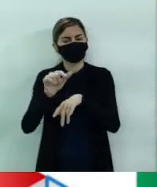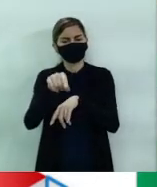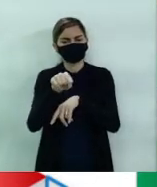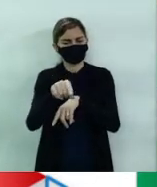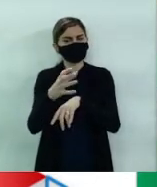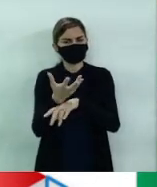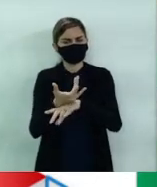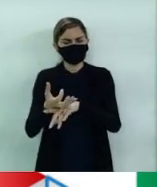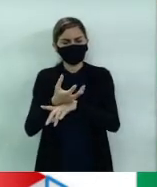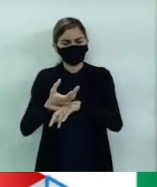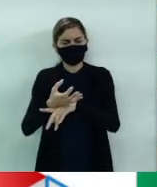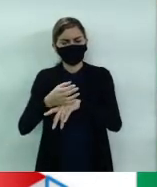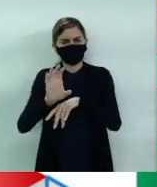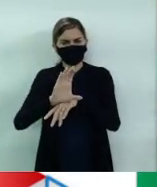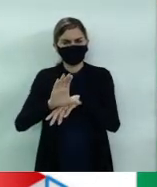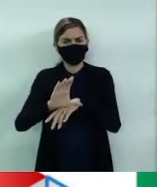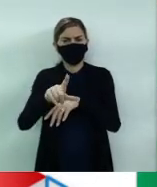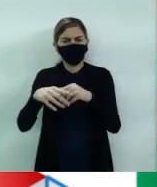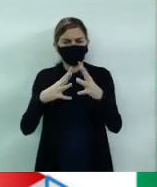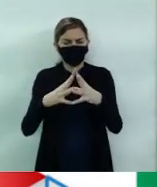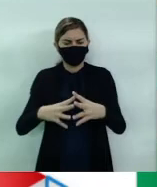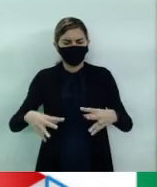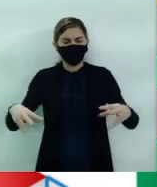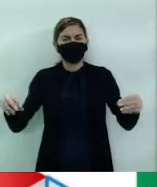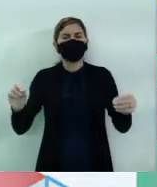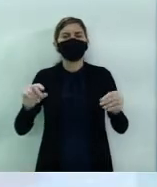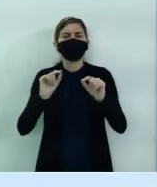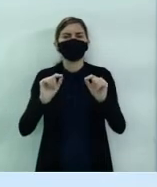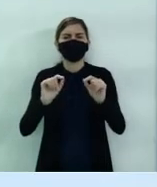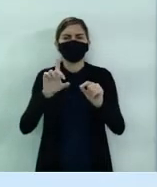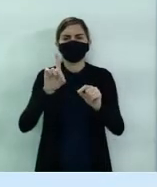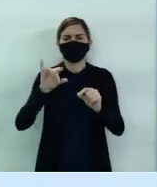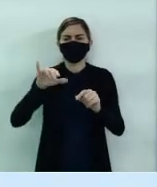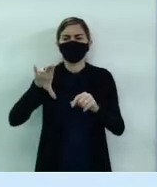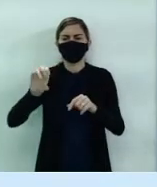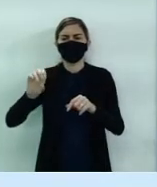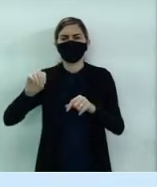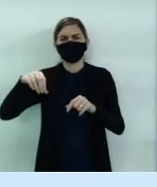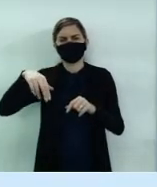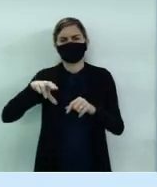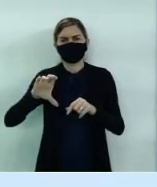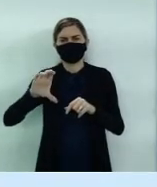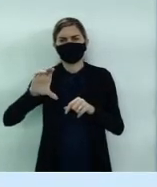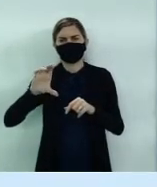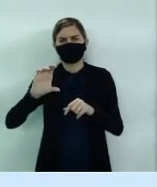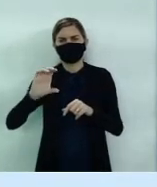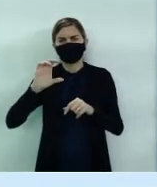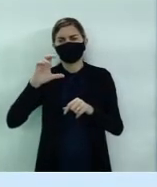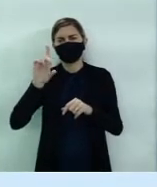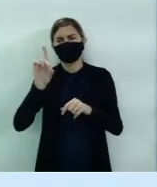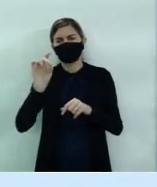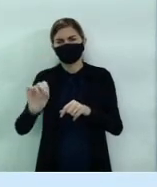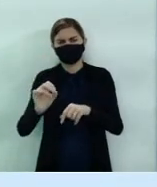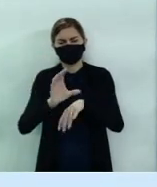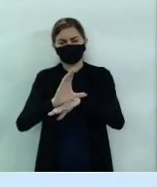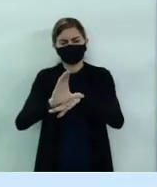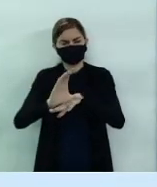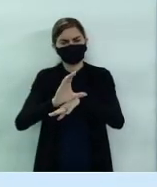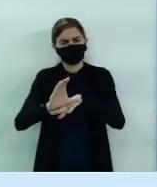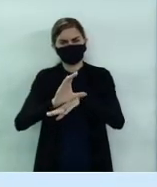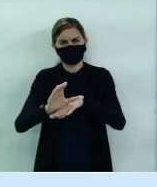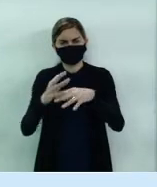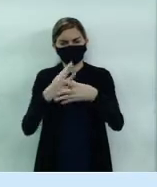ácido imediatamente se decompõe em dióxido de carbono, né? E é bem interessante,